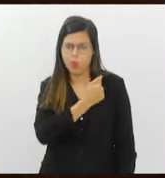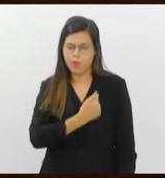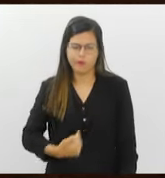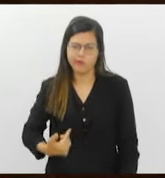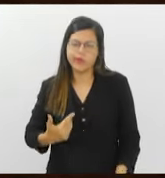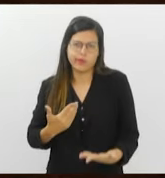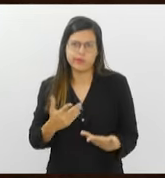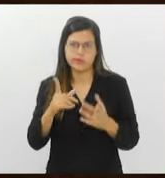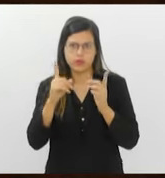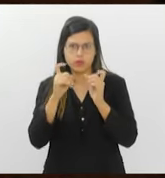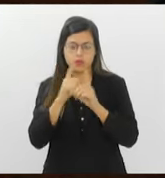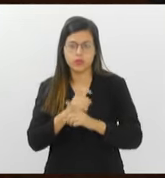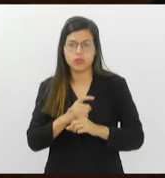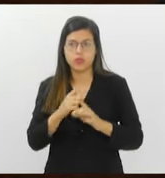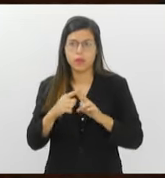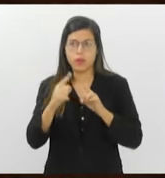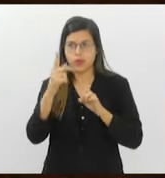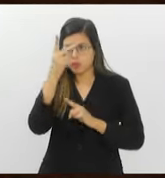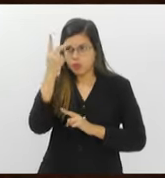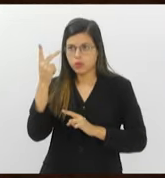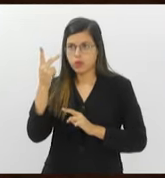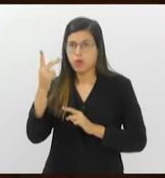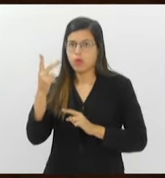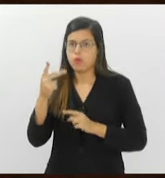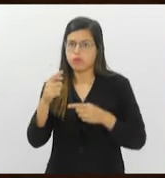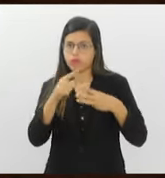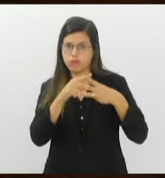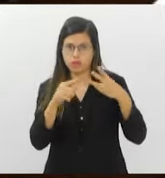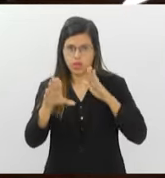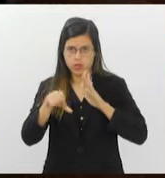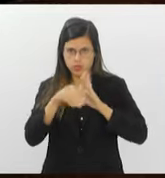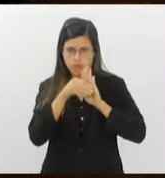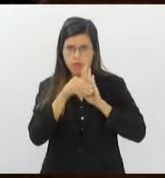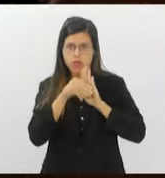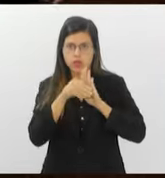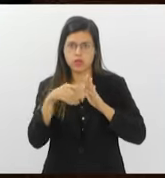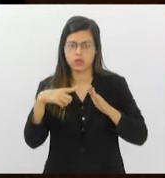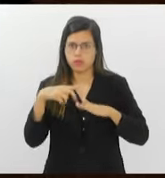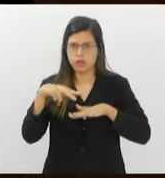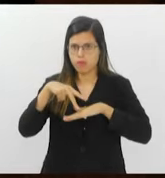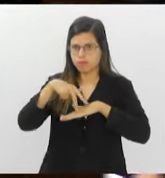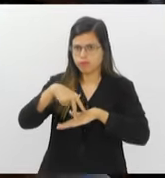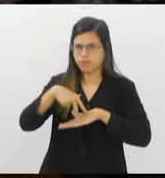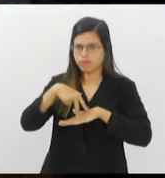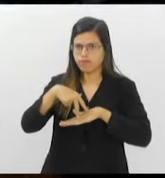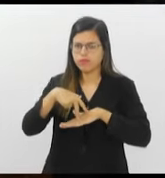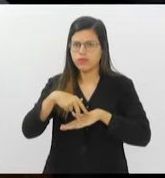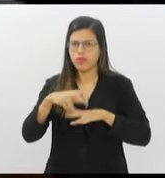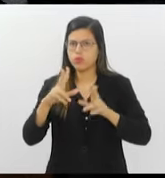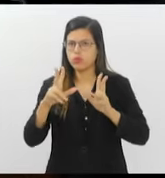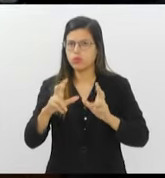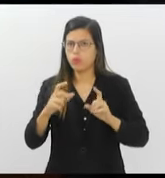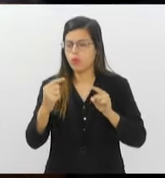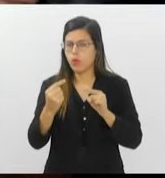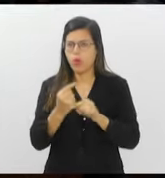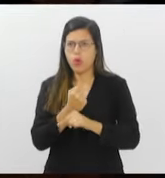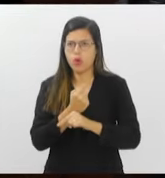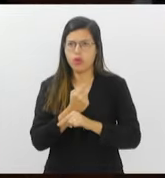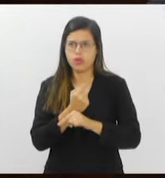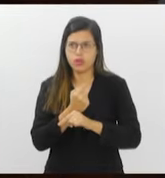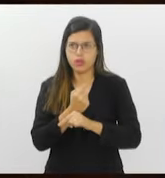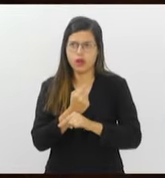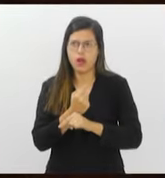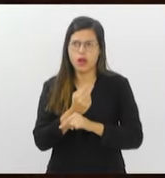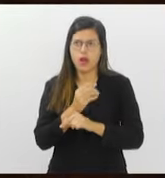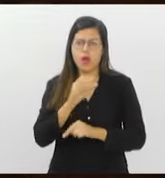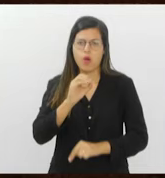bancada do PSOL apresentou 3 emendas, para a gente são fundamentais, a gente tem uma posição muito firme com relação a essa matéria, contrária às OS,